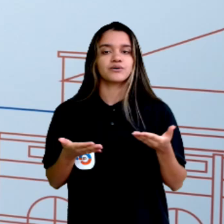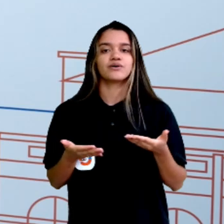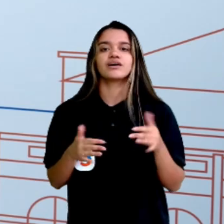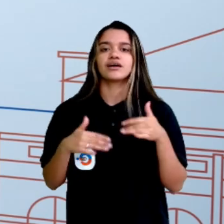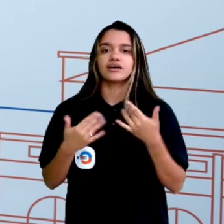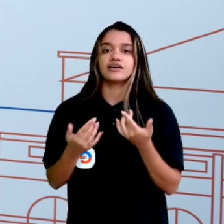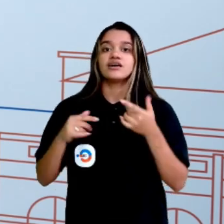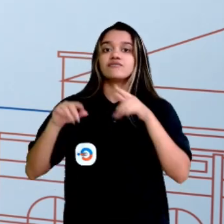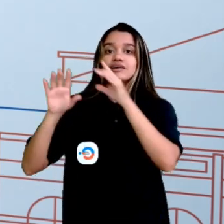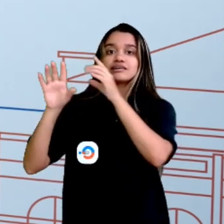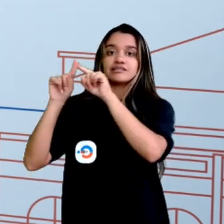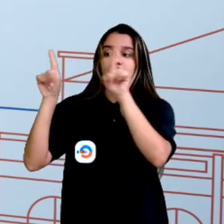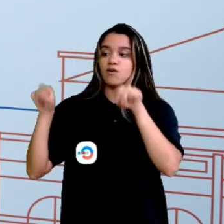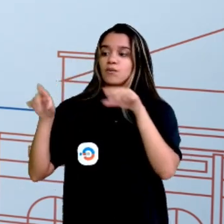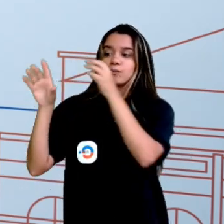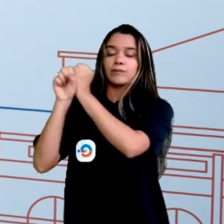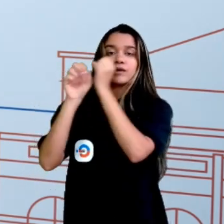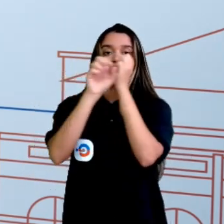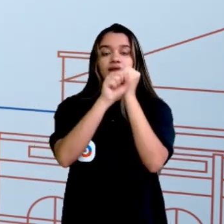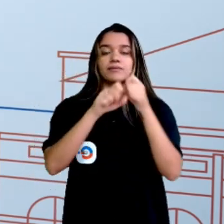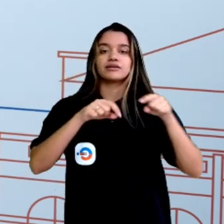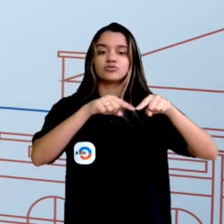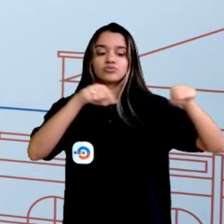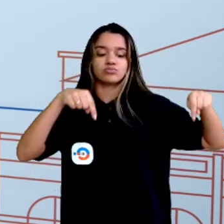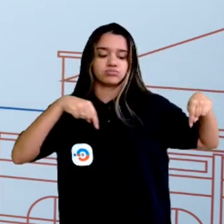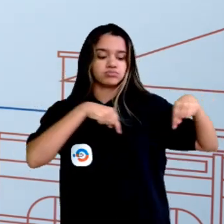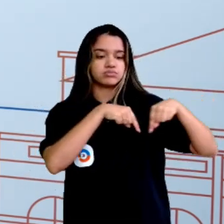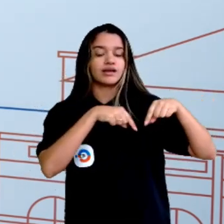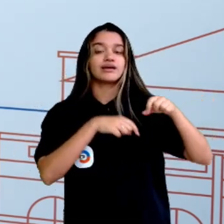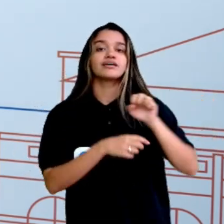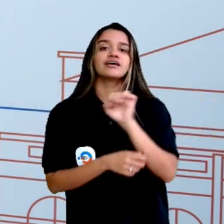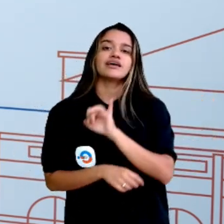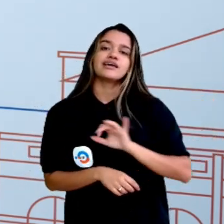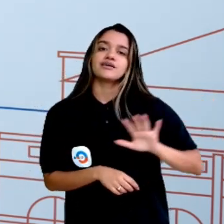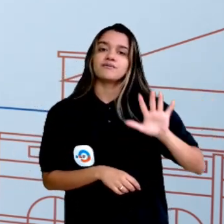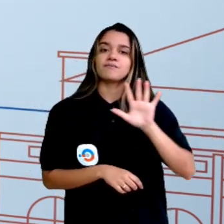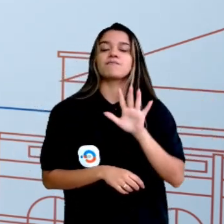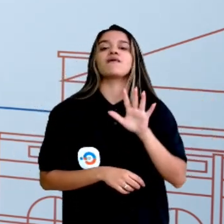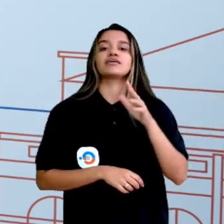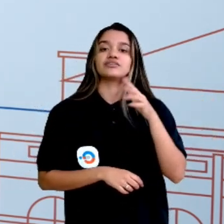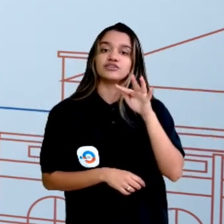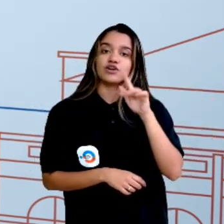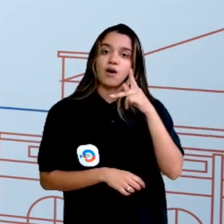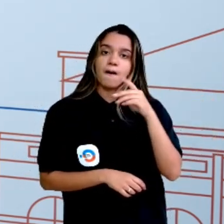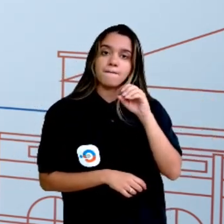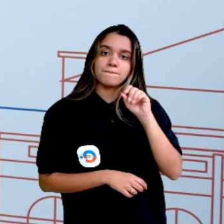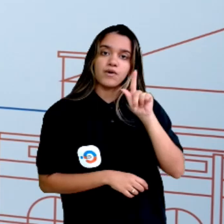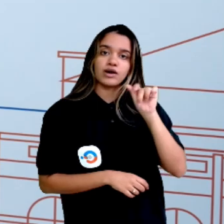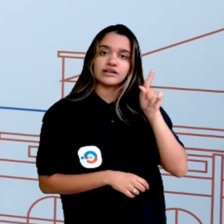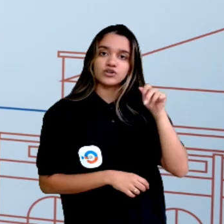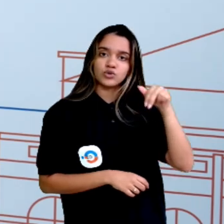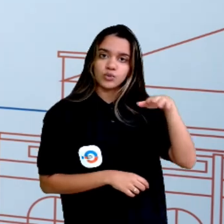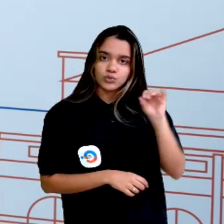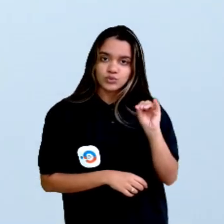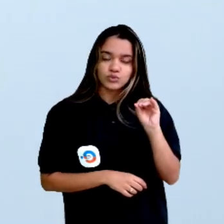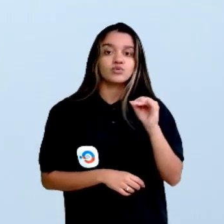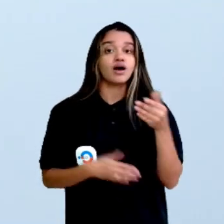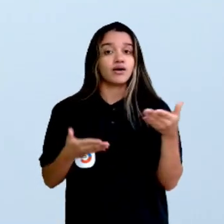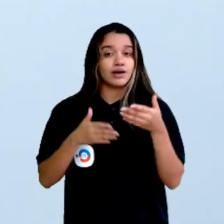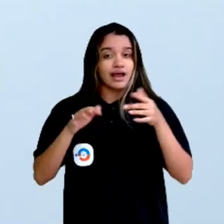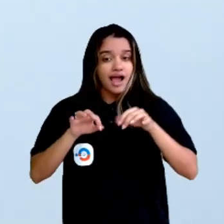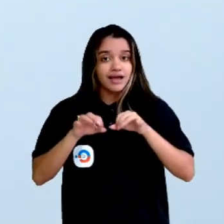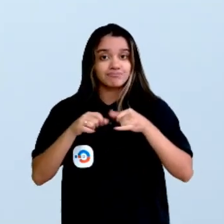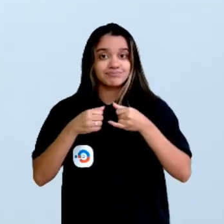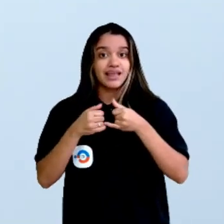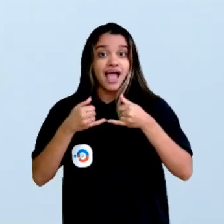o perímetro ou a medida do contorno apenas de figuras poligonais, que são aquelas em que seus lados são retos. O que eu